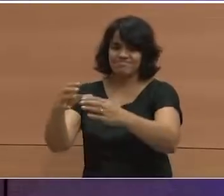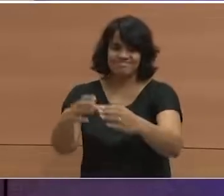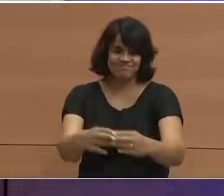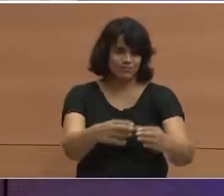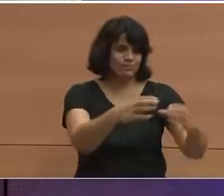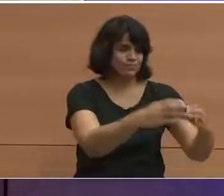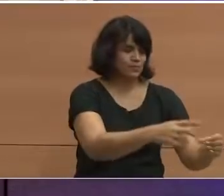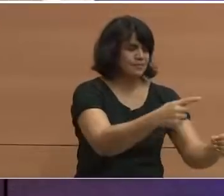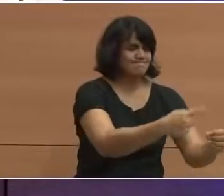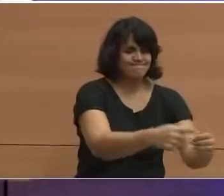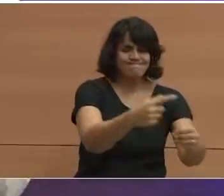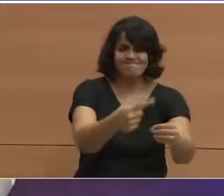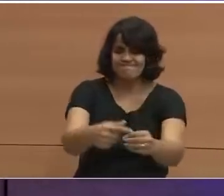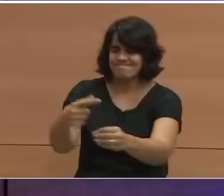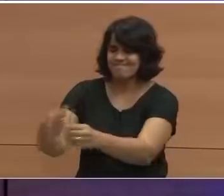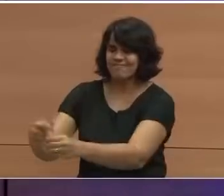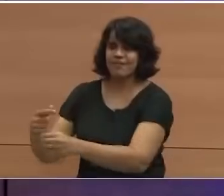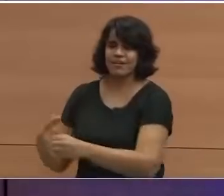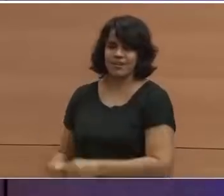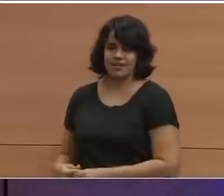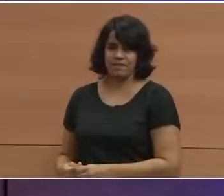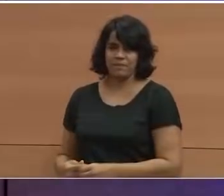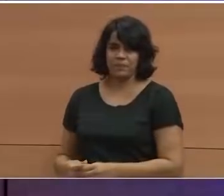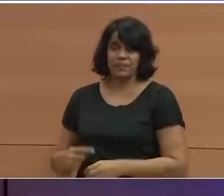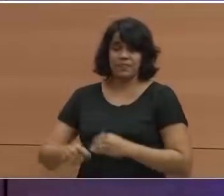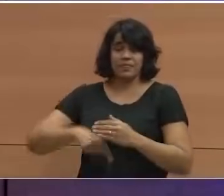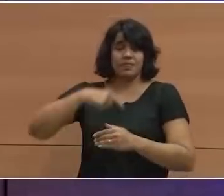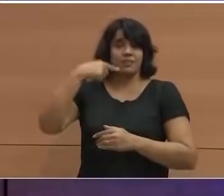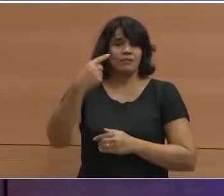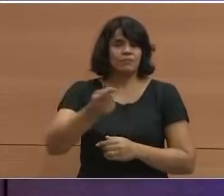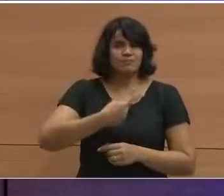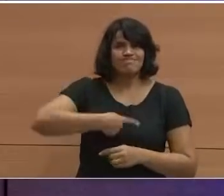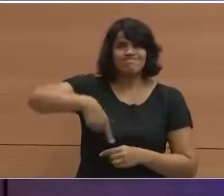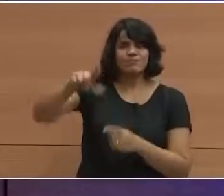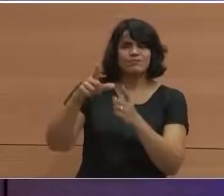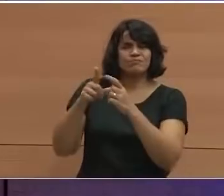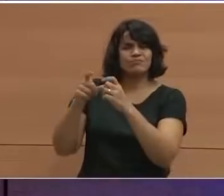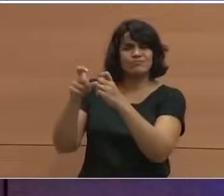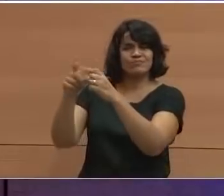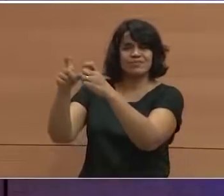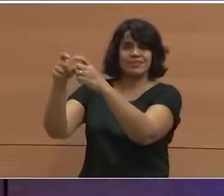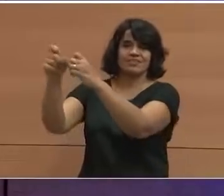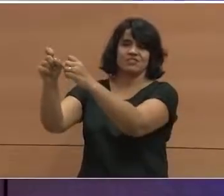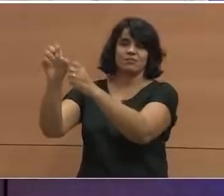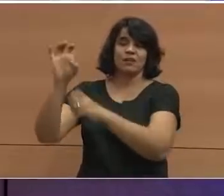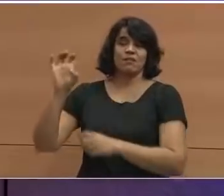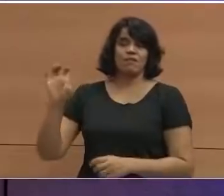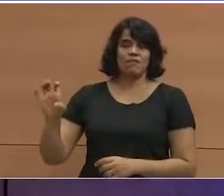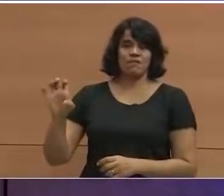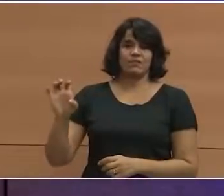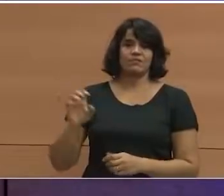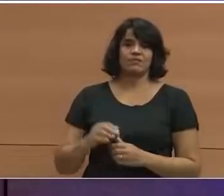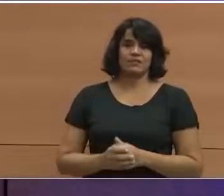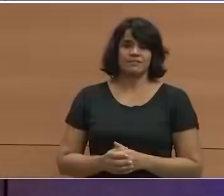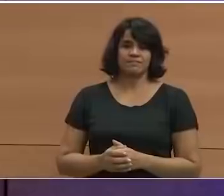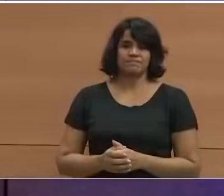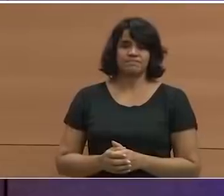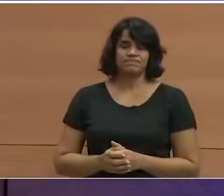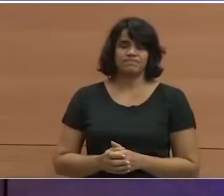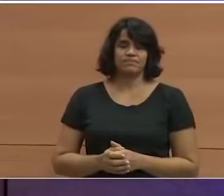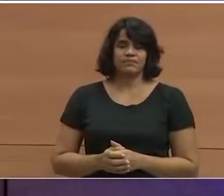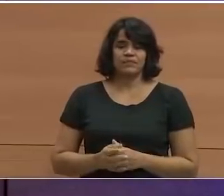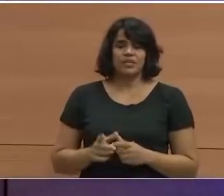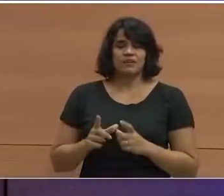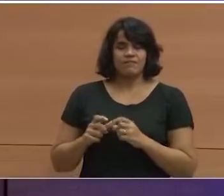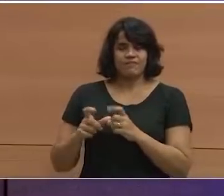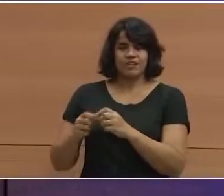consolidada a obra, ele iria partir para outra região, nova região. Passando por Roma, ele